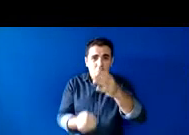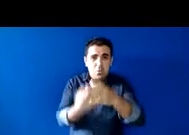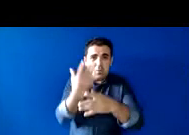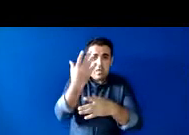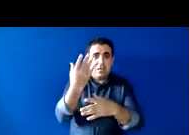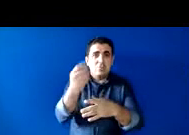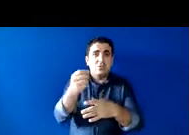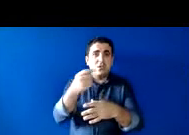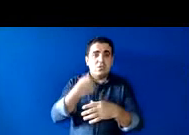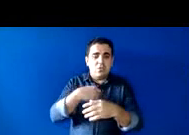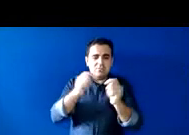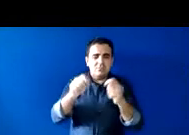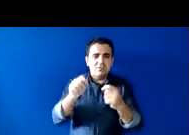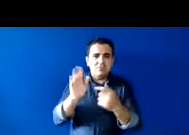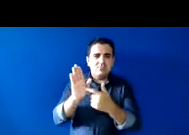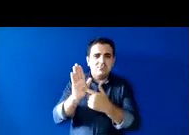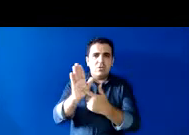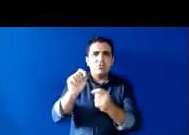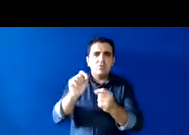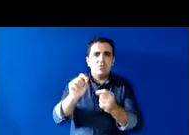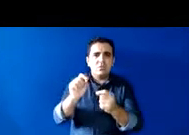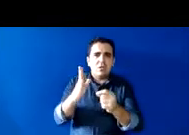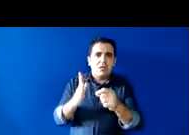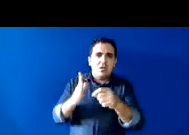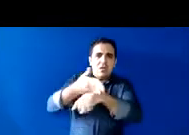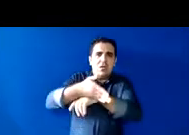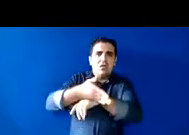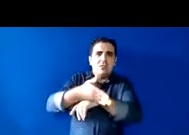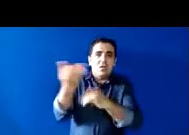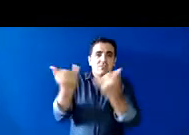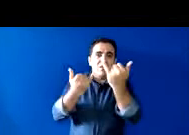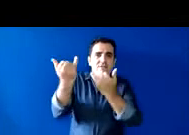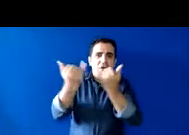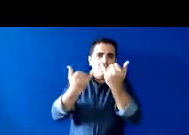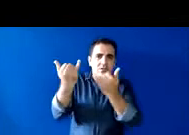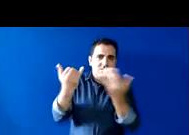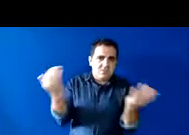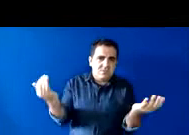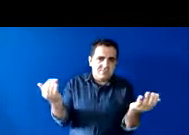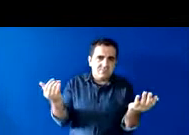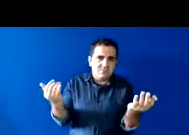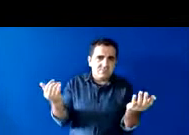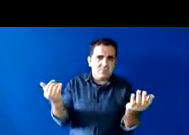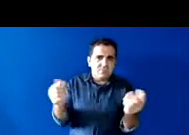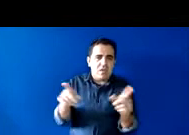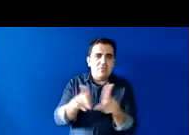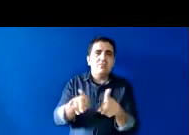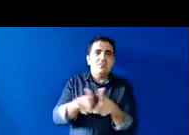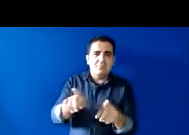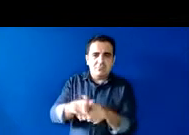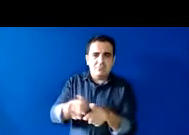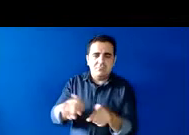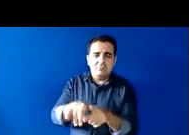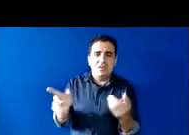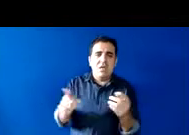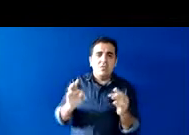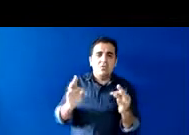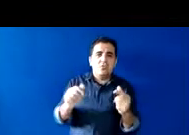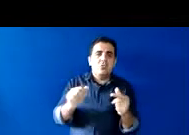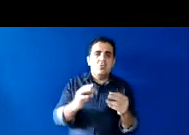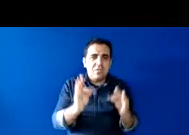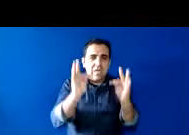precisamos oferecer acesso a informações, aos meios e aos métodos e